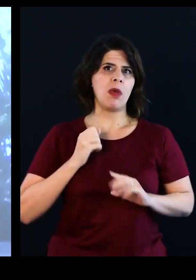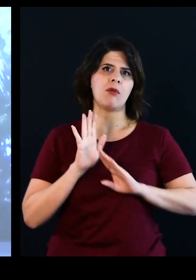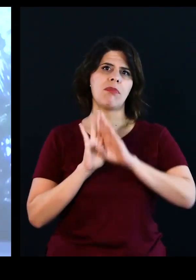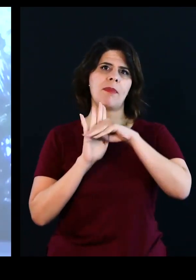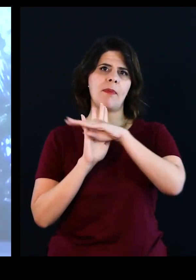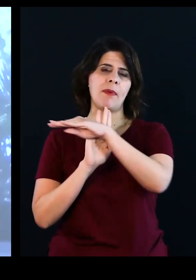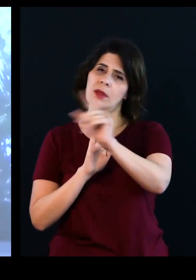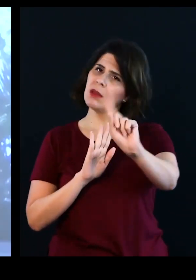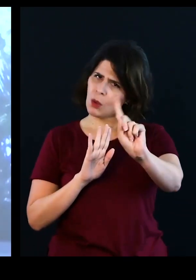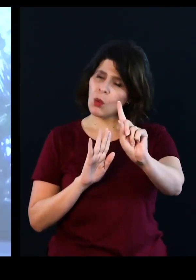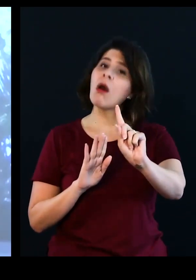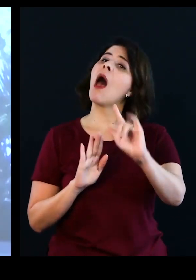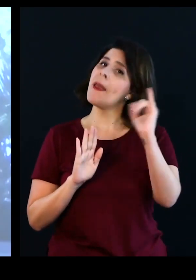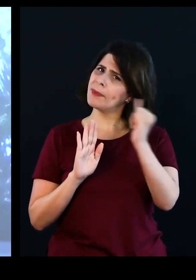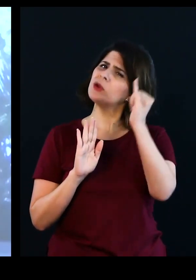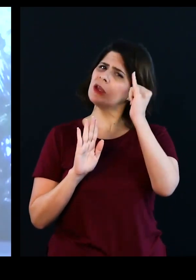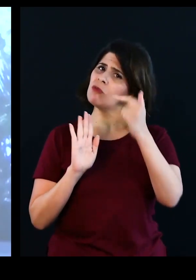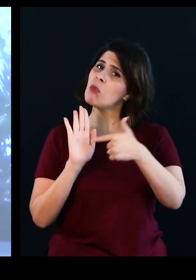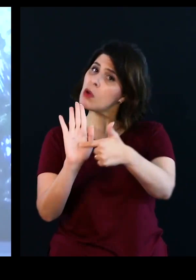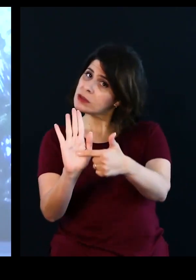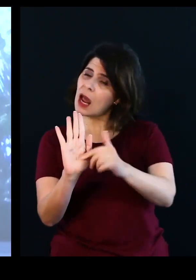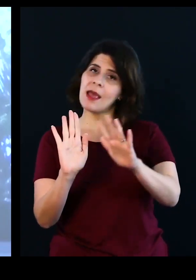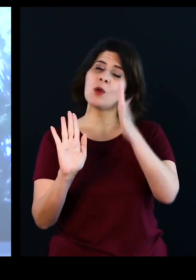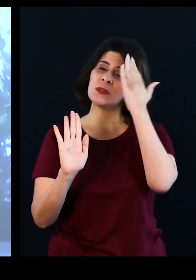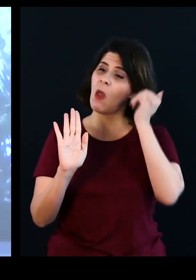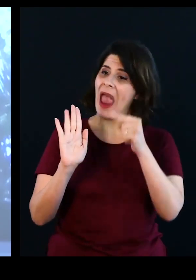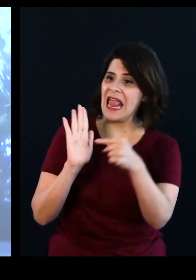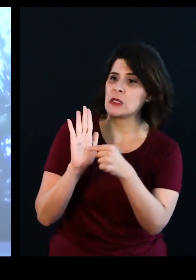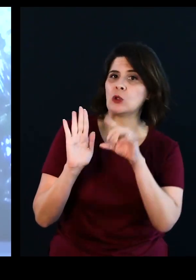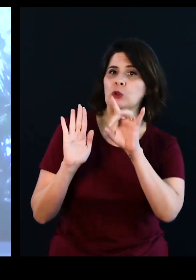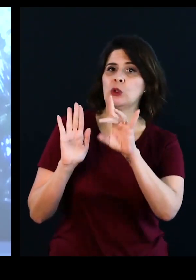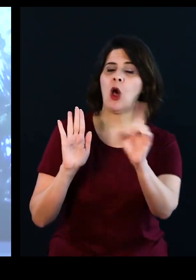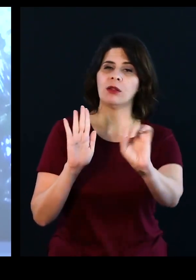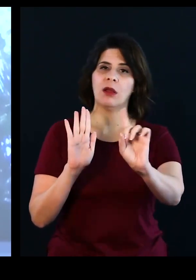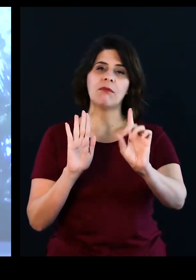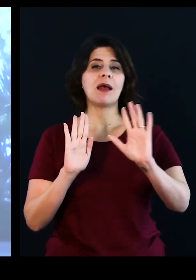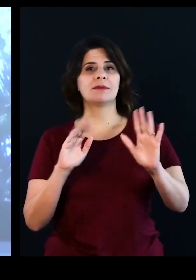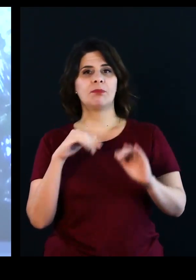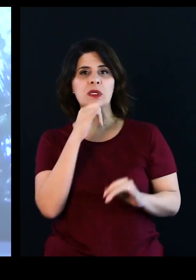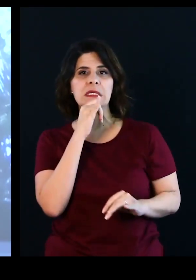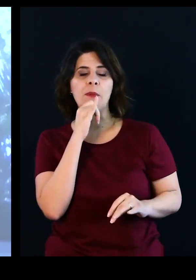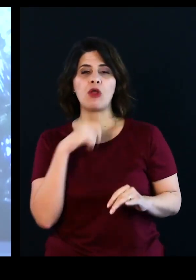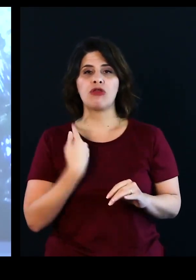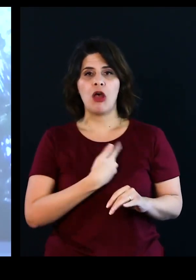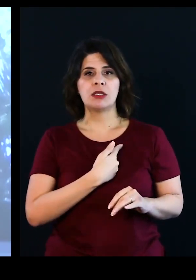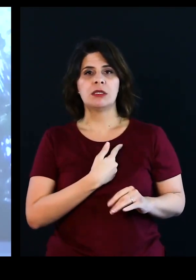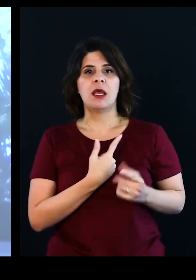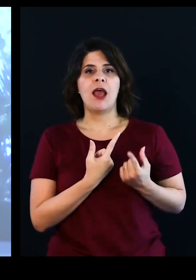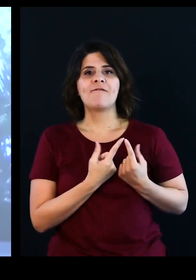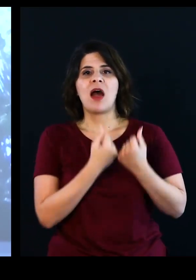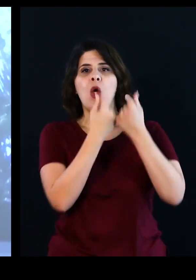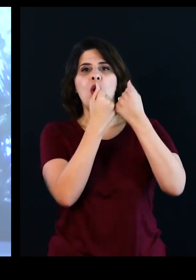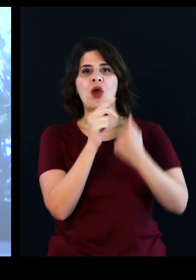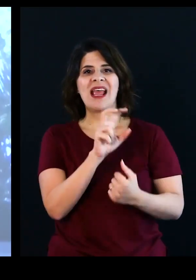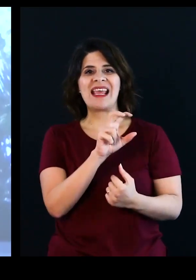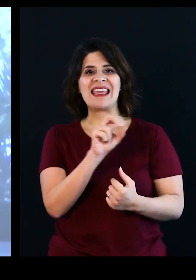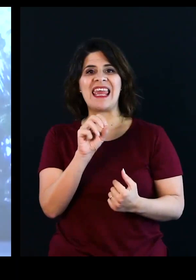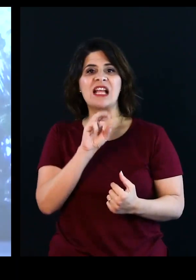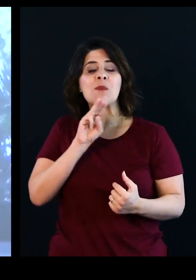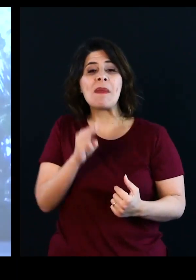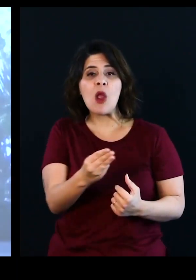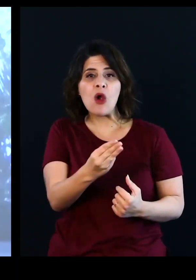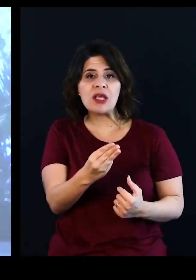eles também são importantes serem mencionados. A gente está aportando 500 milhões de reais, meio bilhão de reais em